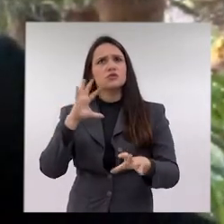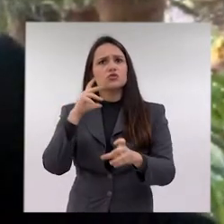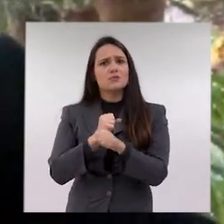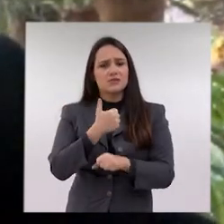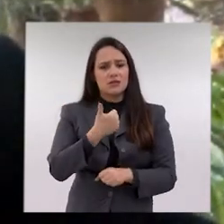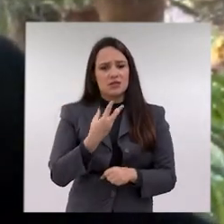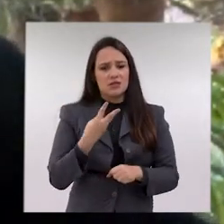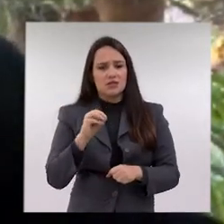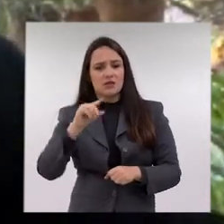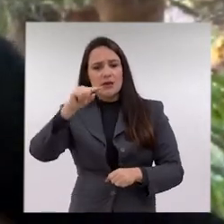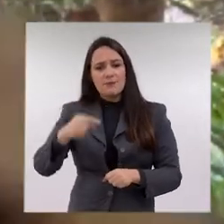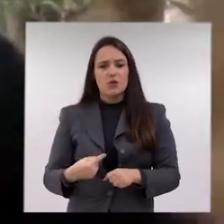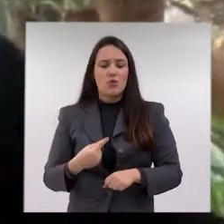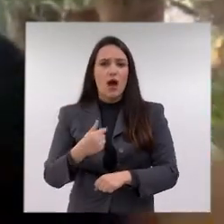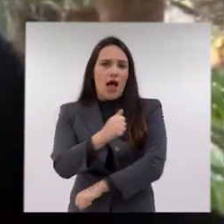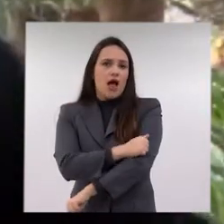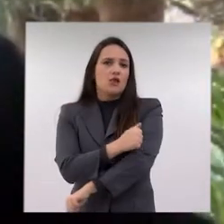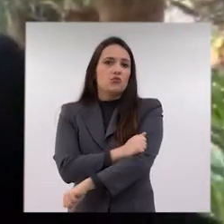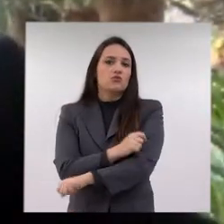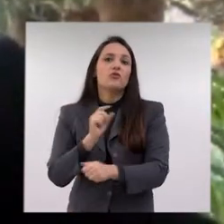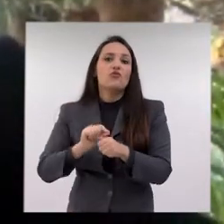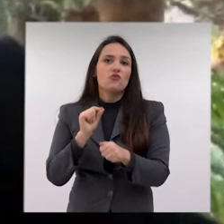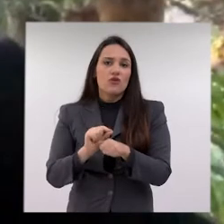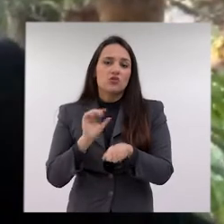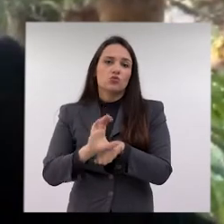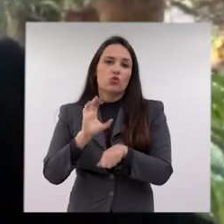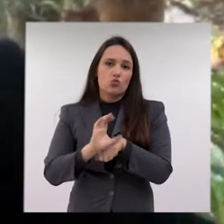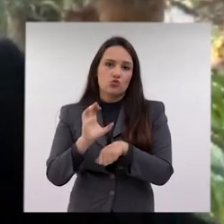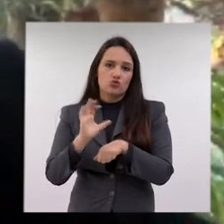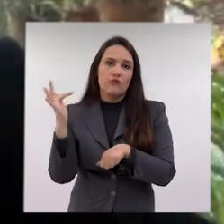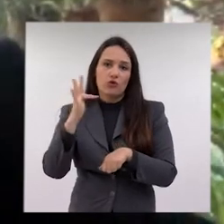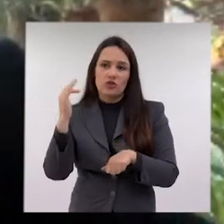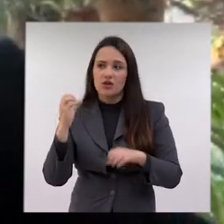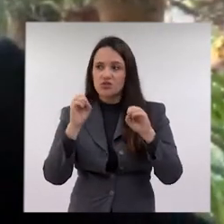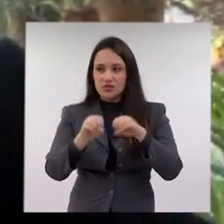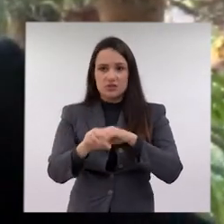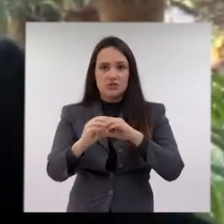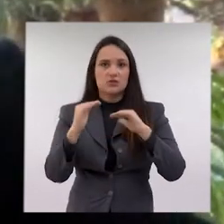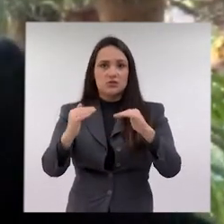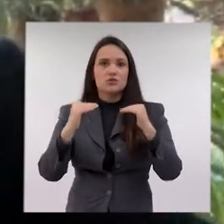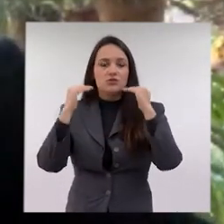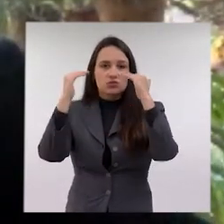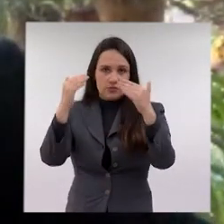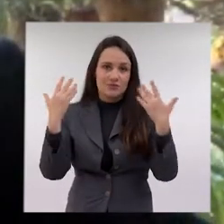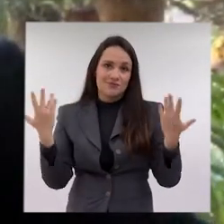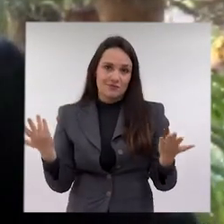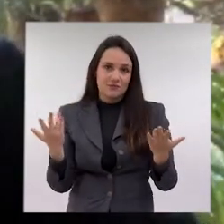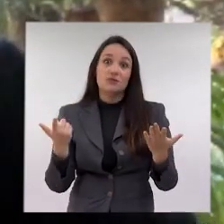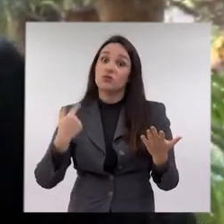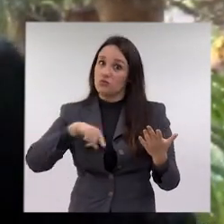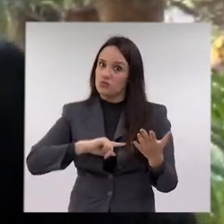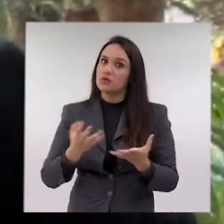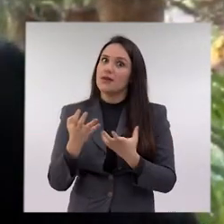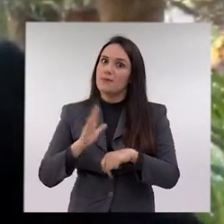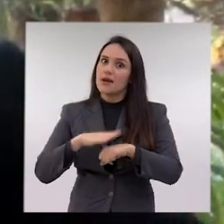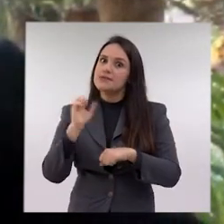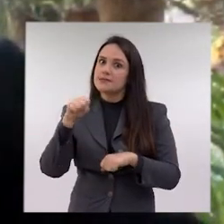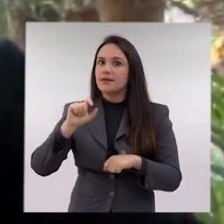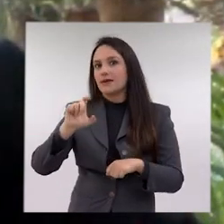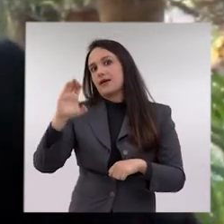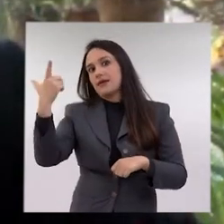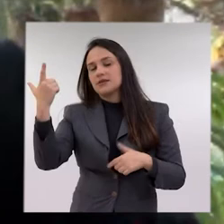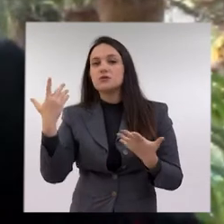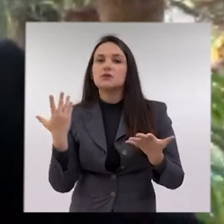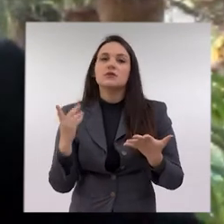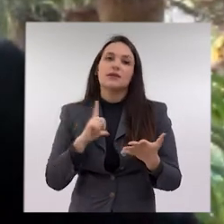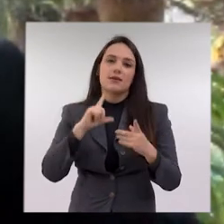estudantes que estão, de alguma forma, fazendo, cursando esses cursos superiores nas 33 instituições. Nós queremos mais, queremos